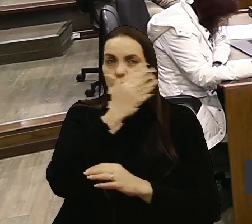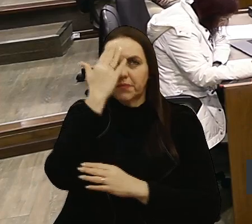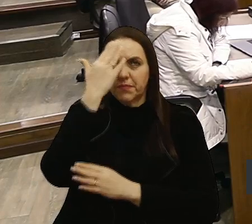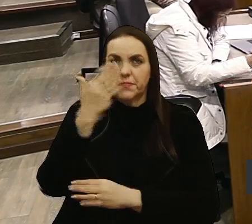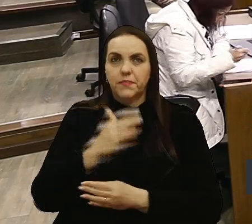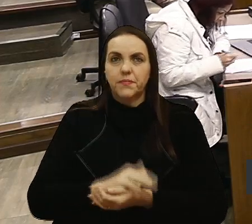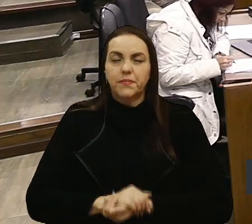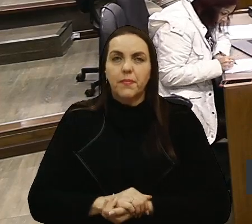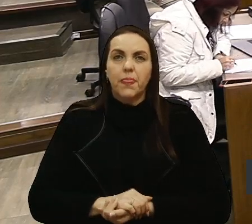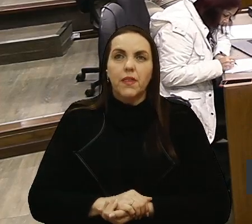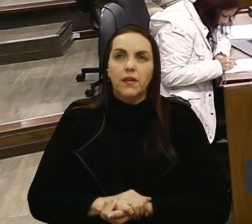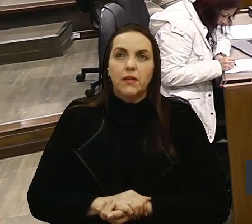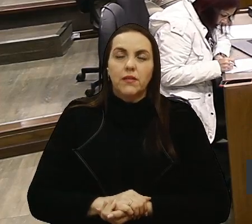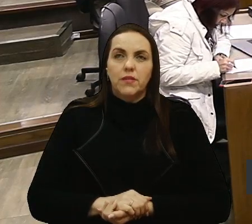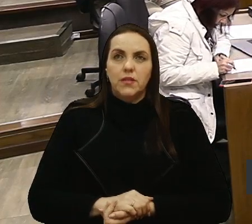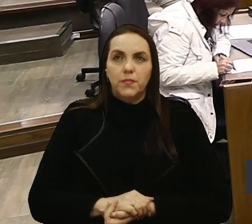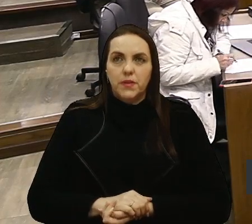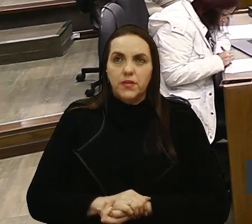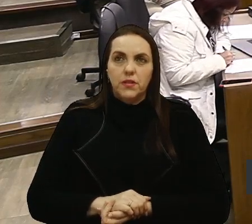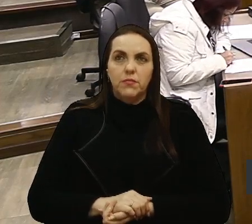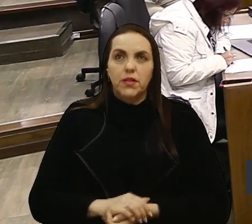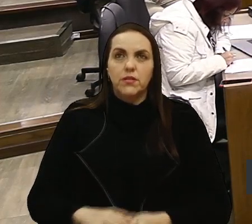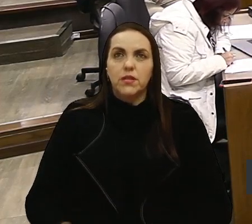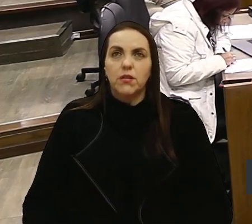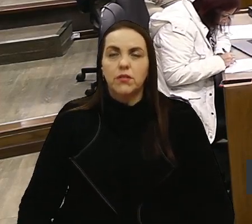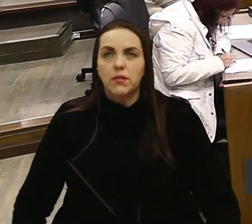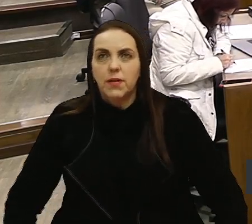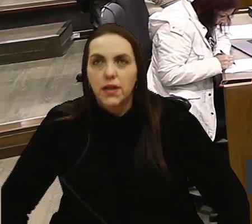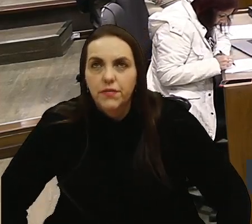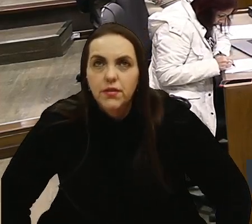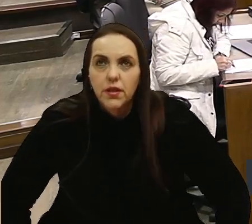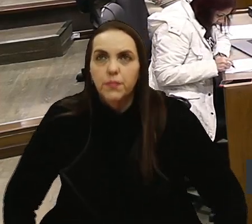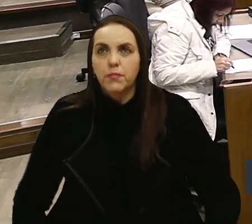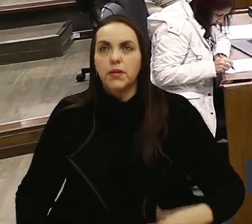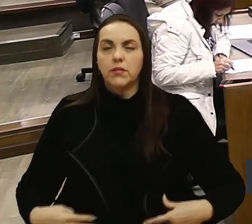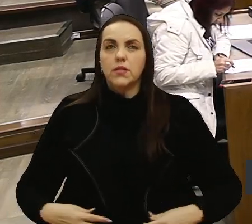Obrigado, vereador Daniel Santos. Com a palavra, a vereadora Andressa Marques.